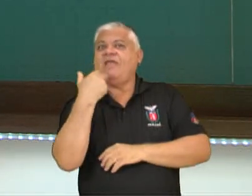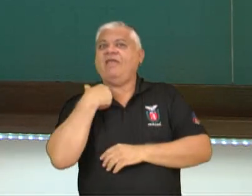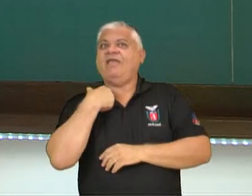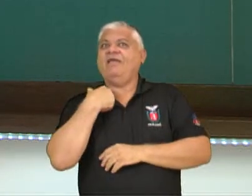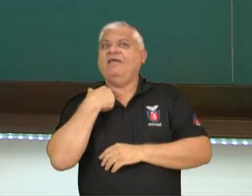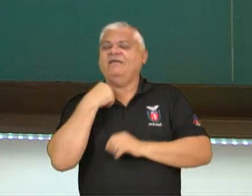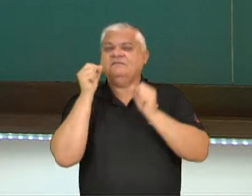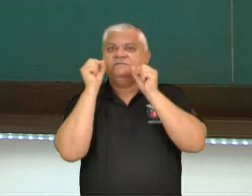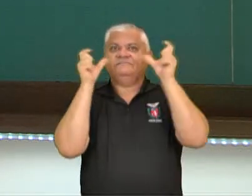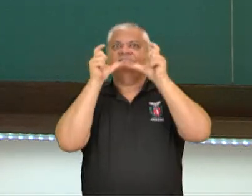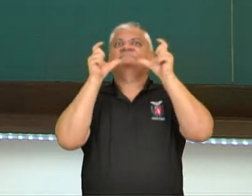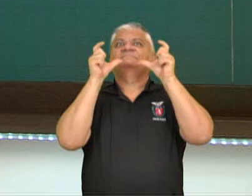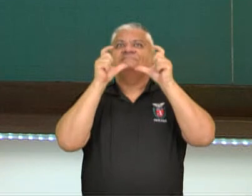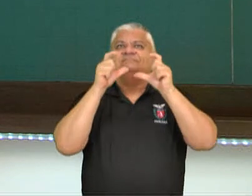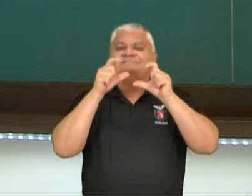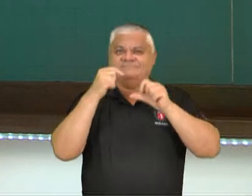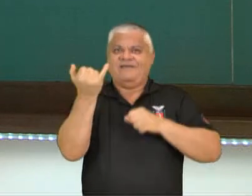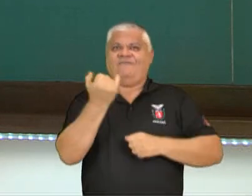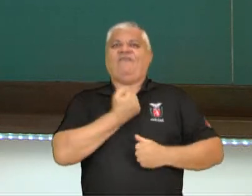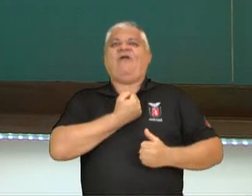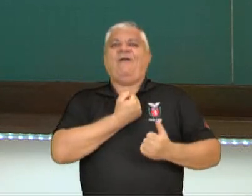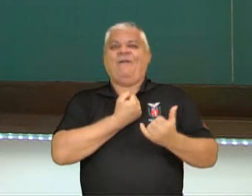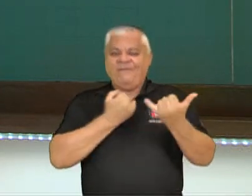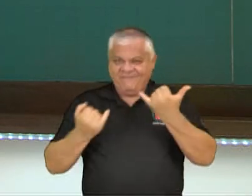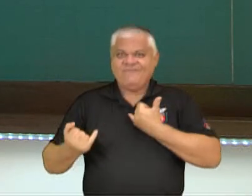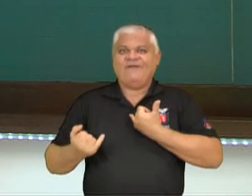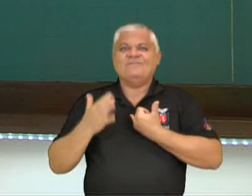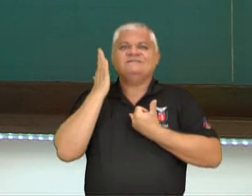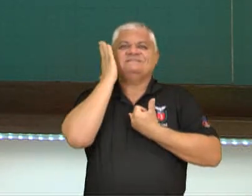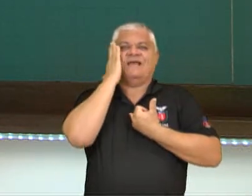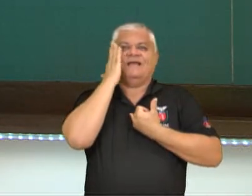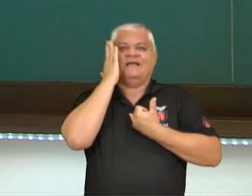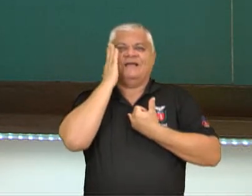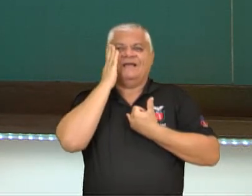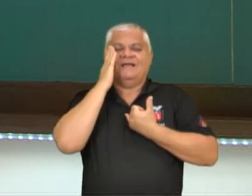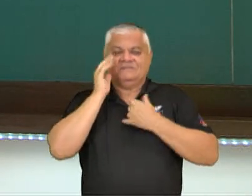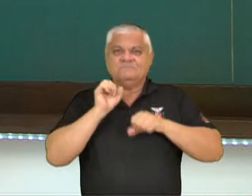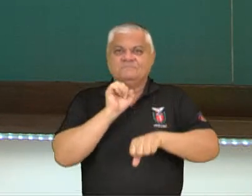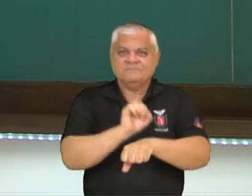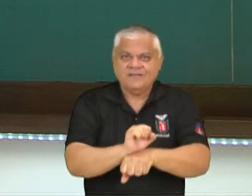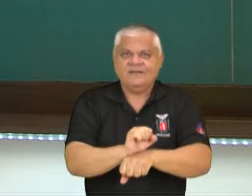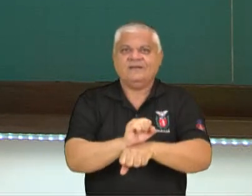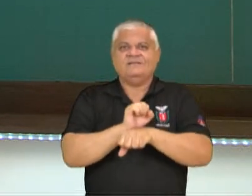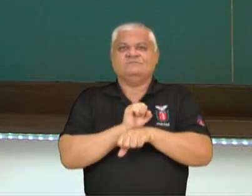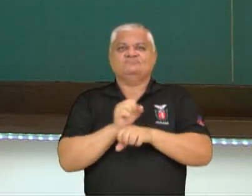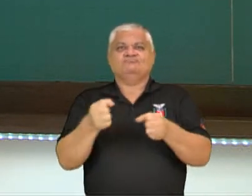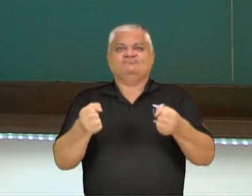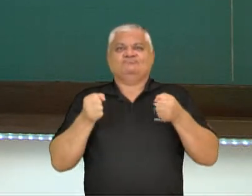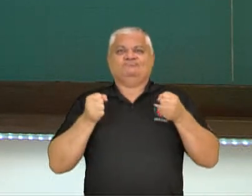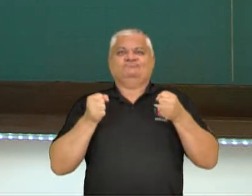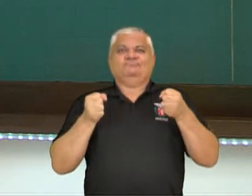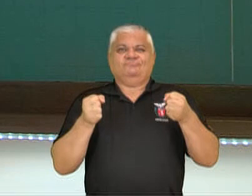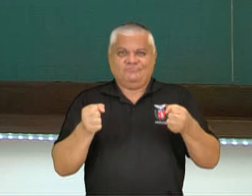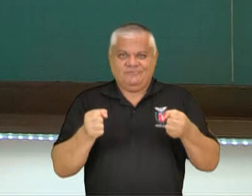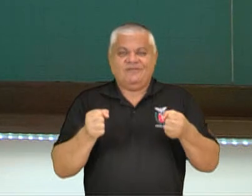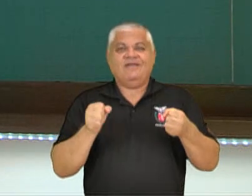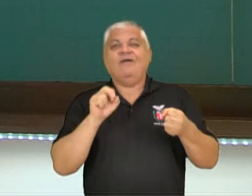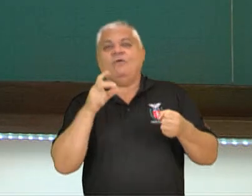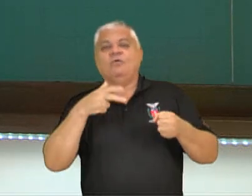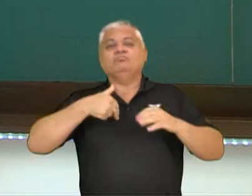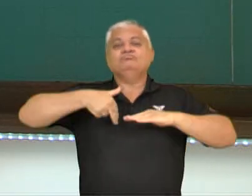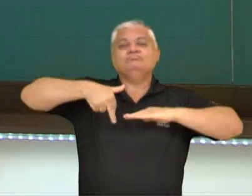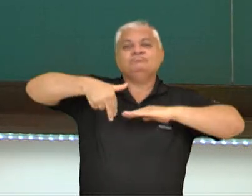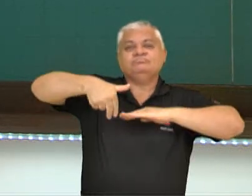atenta, passa uma mensagem e diante dessa leitura a gente toma uma atitude, por conta de que houve ali